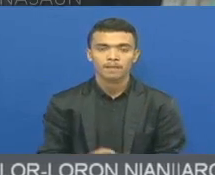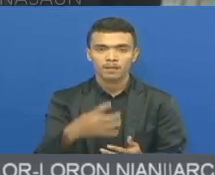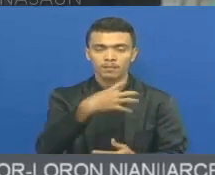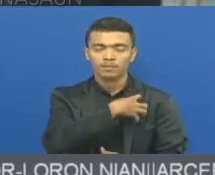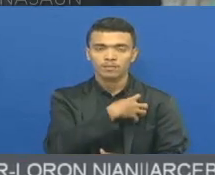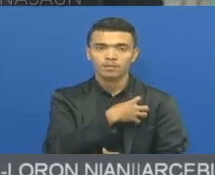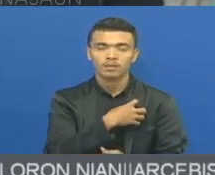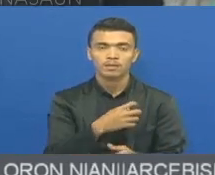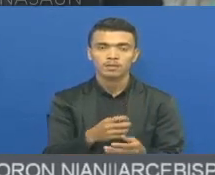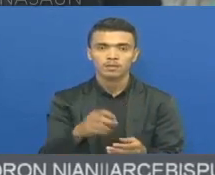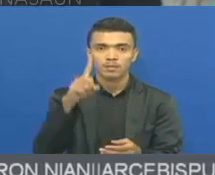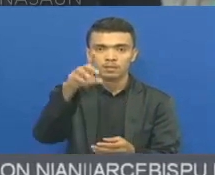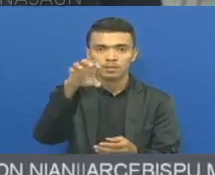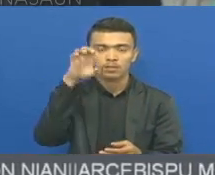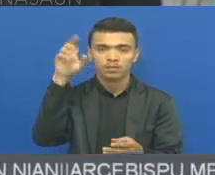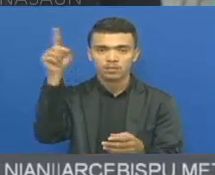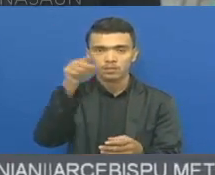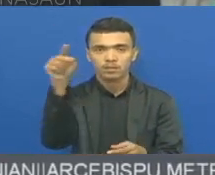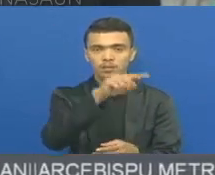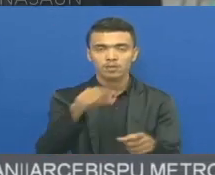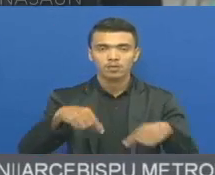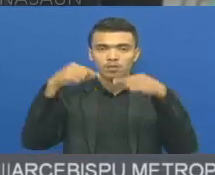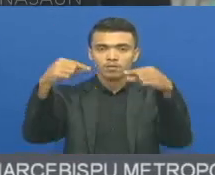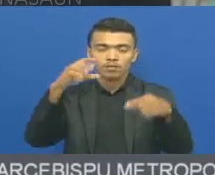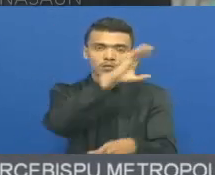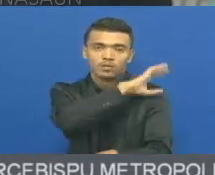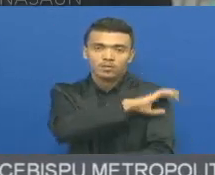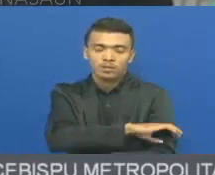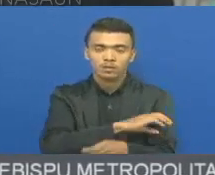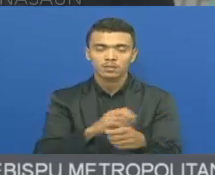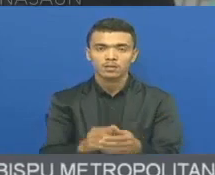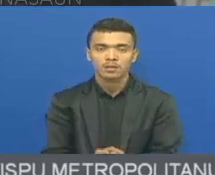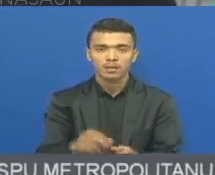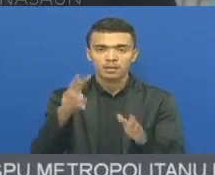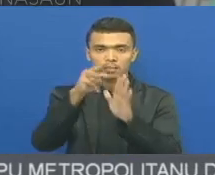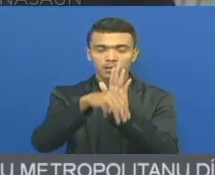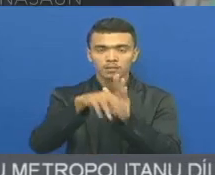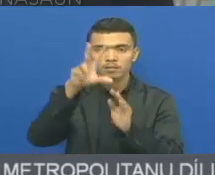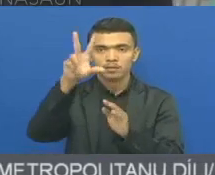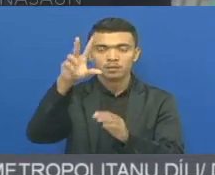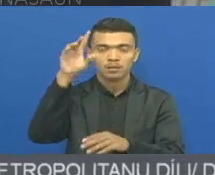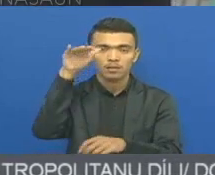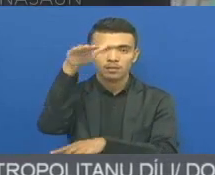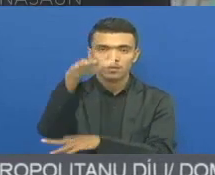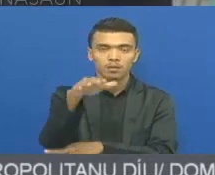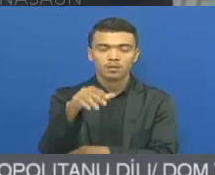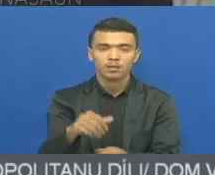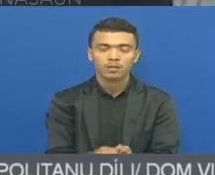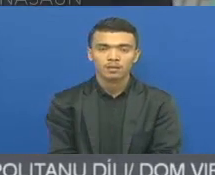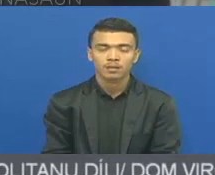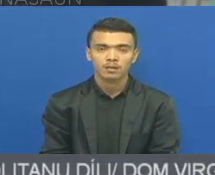polícia 100% com garantia máxima vai assunto de segurança, até 3 horas para Corai, e da tal fala segunda